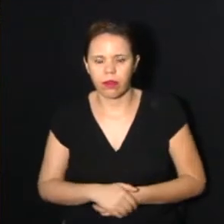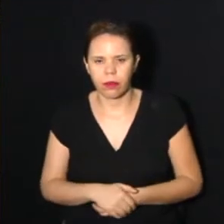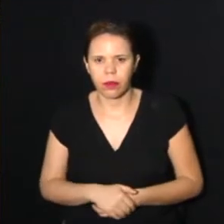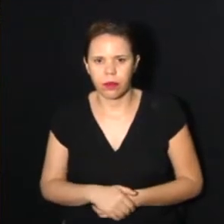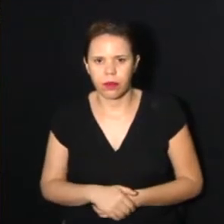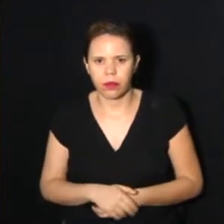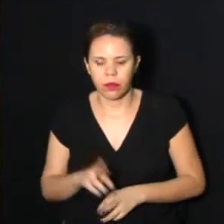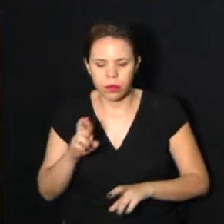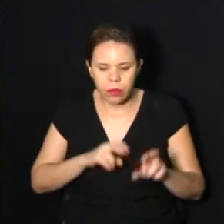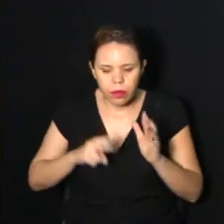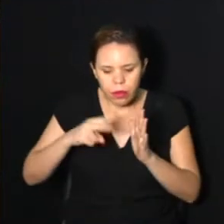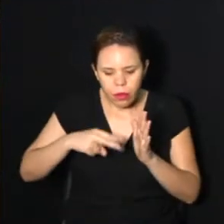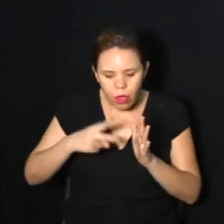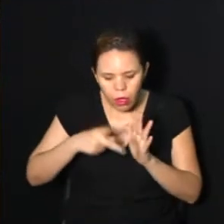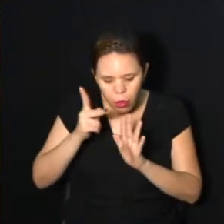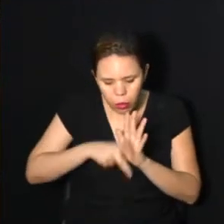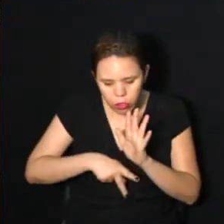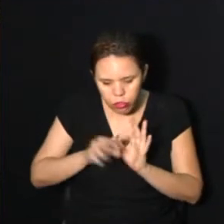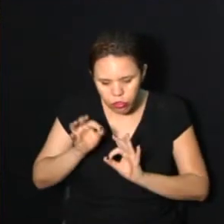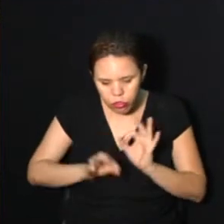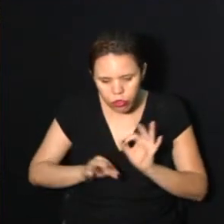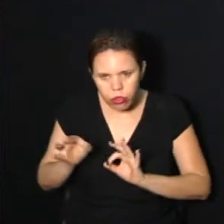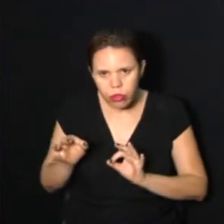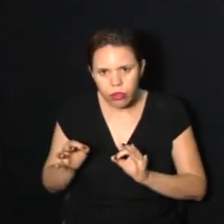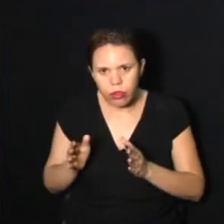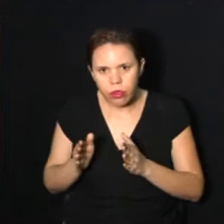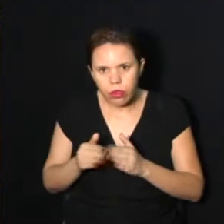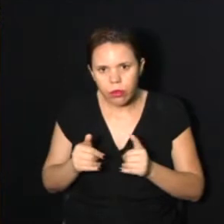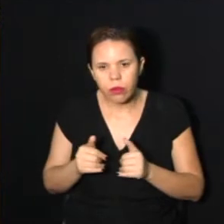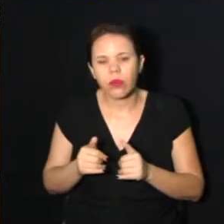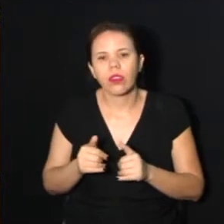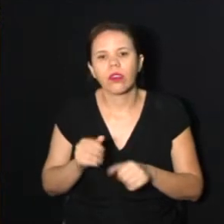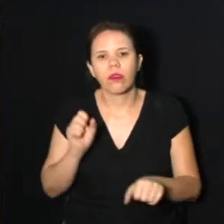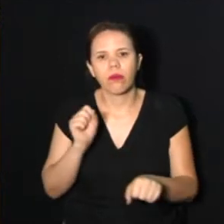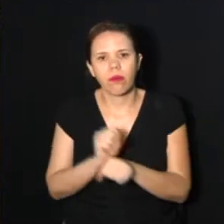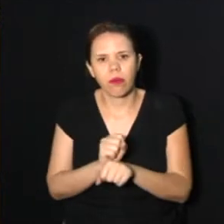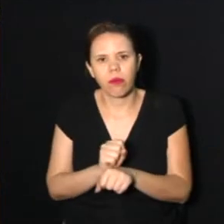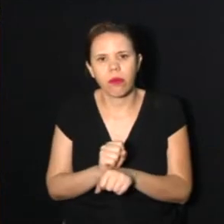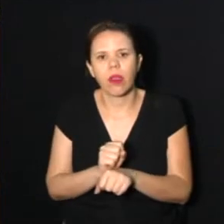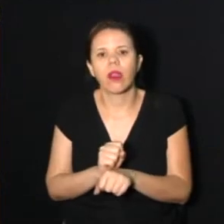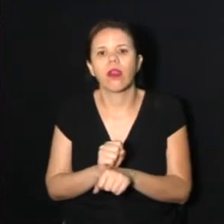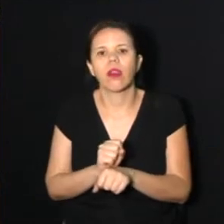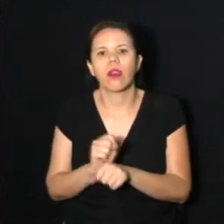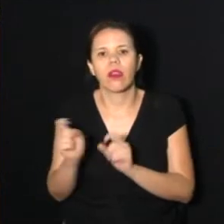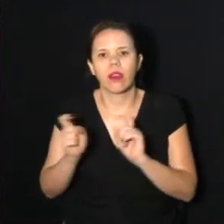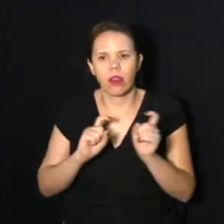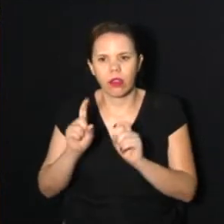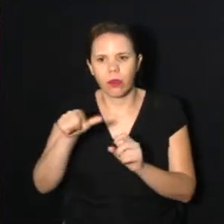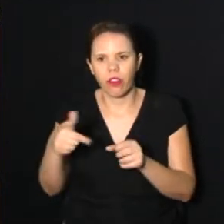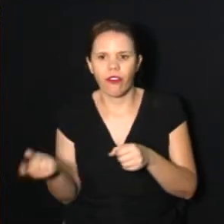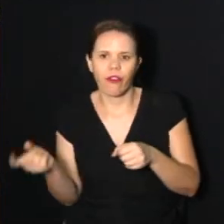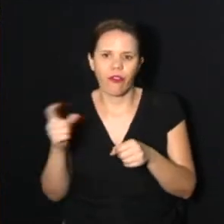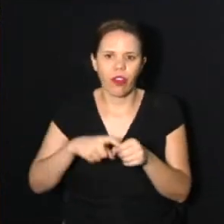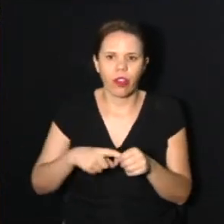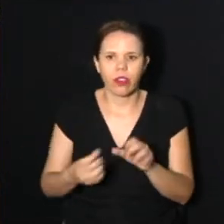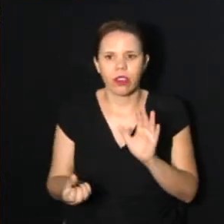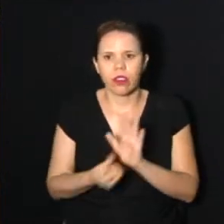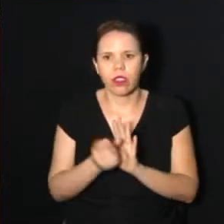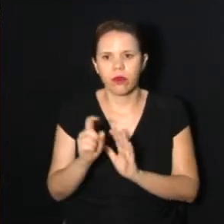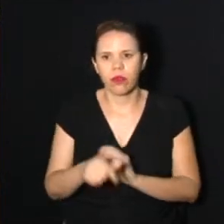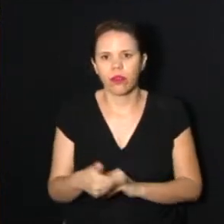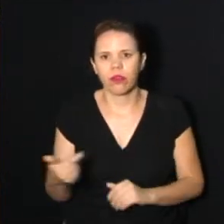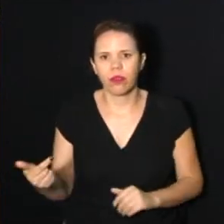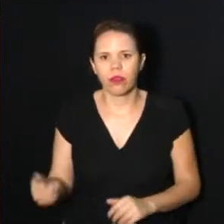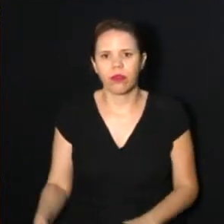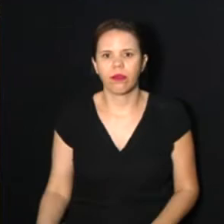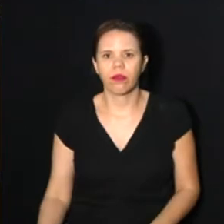da vista do projeto. Mas eu peço para mim, eu suspendo a sessão, para que a gente possa, então, voltar ao item 6.2. O doutor